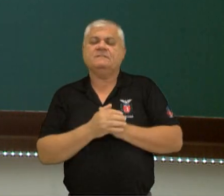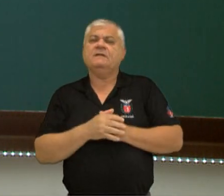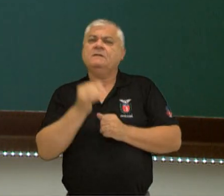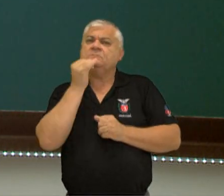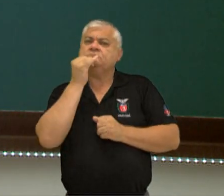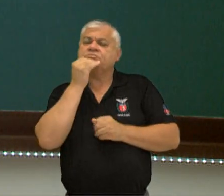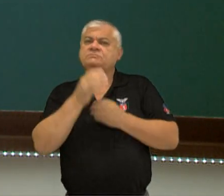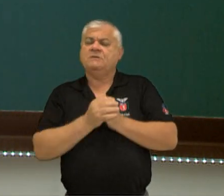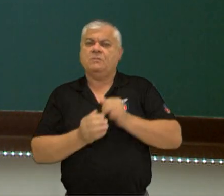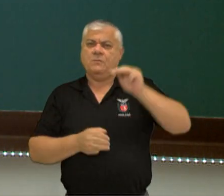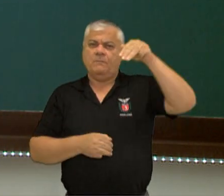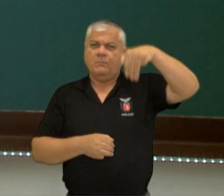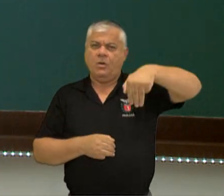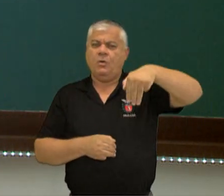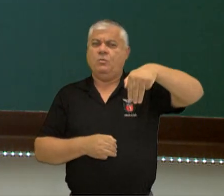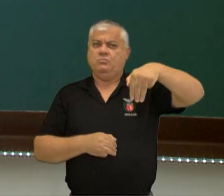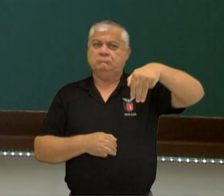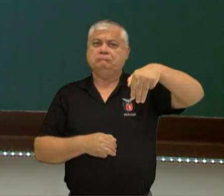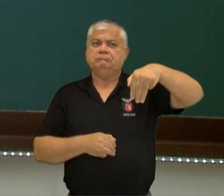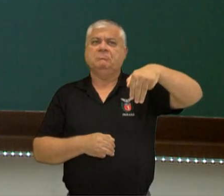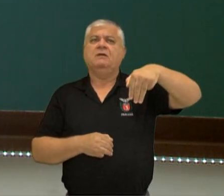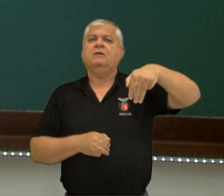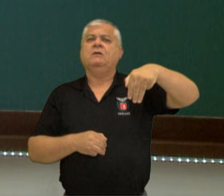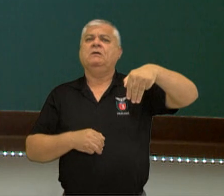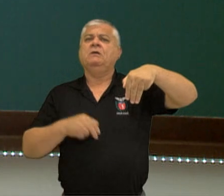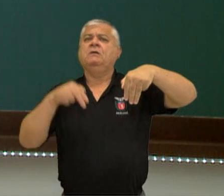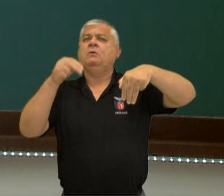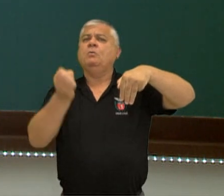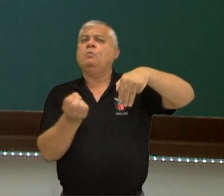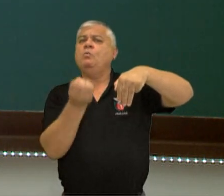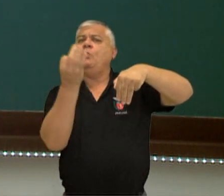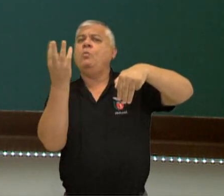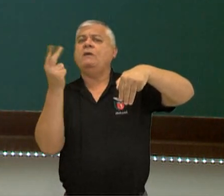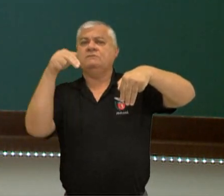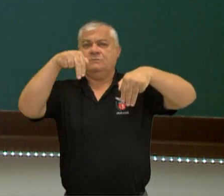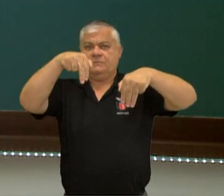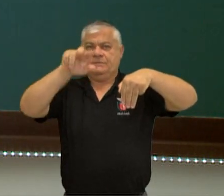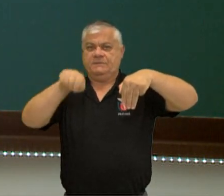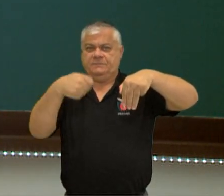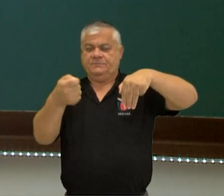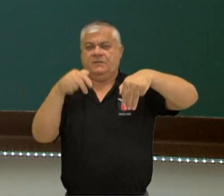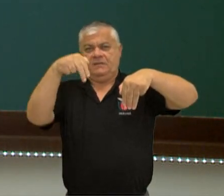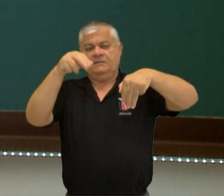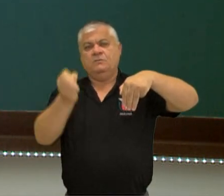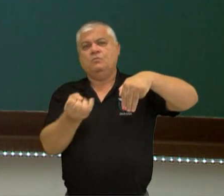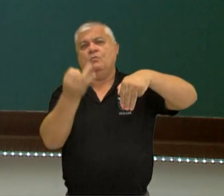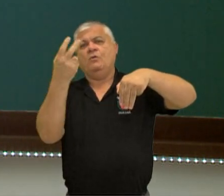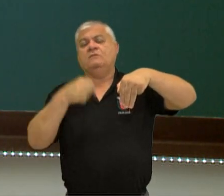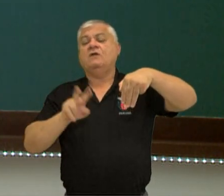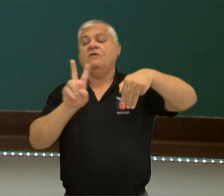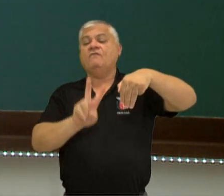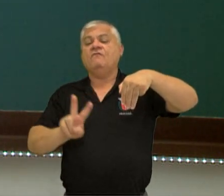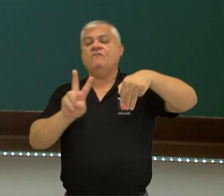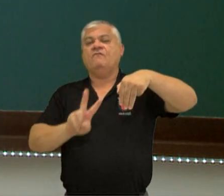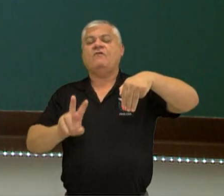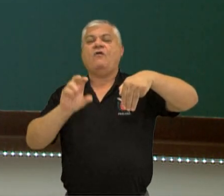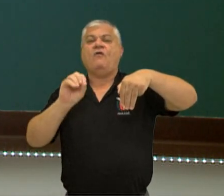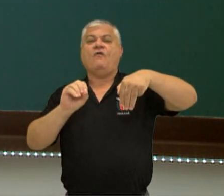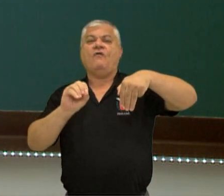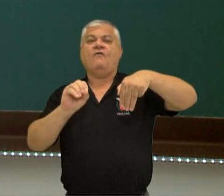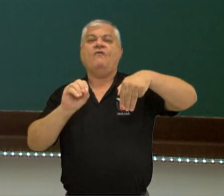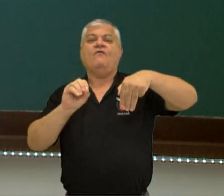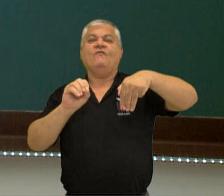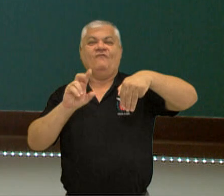informação vai ser, por exemplo, 50 mol por litro. Determinado sal está numa concentração de 50 mols por litro,